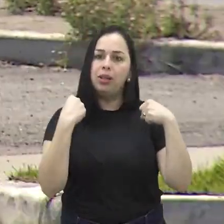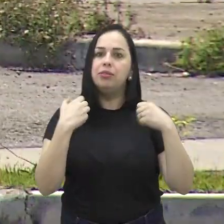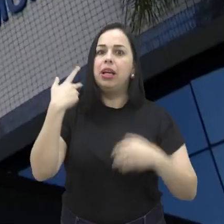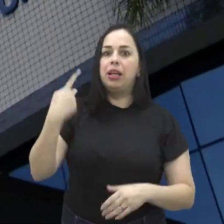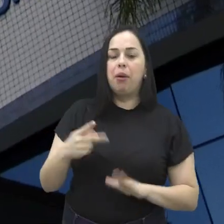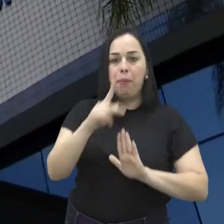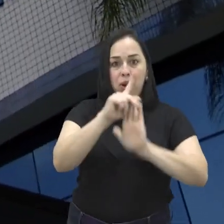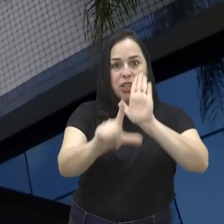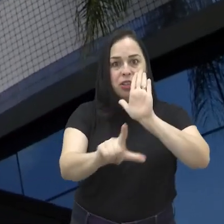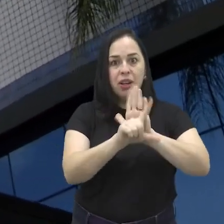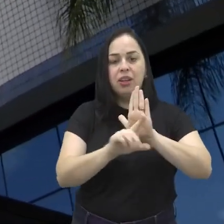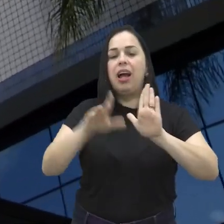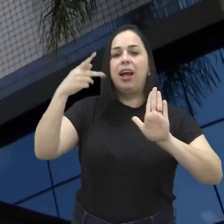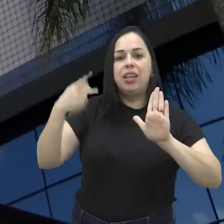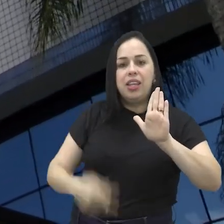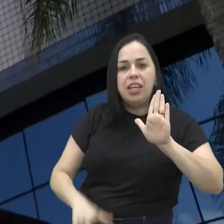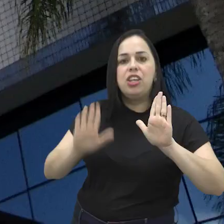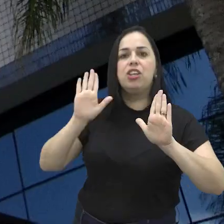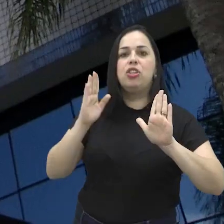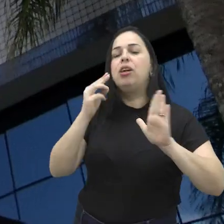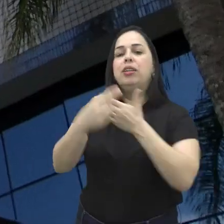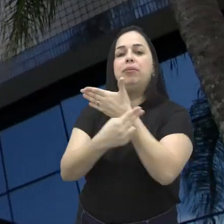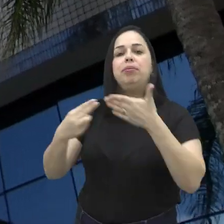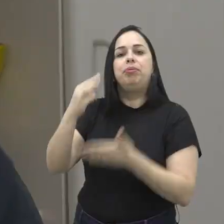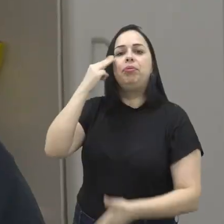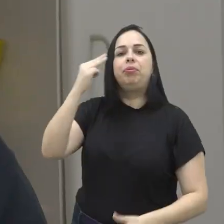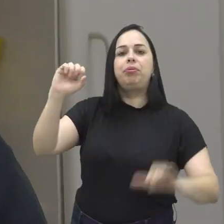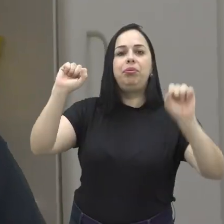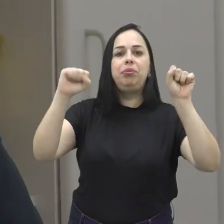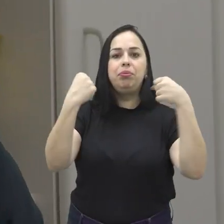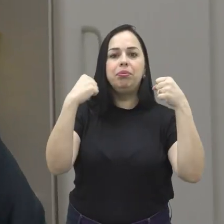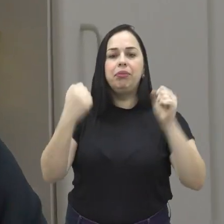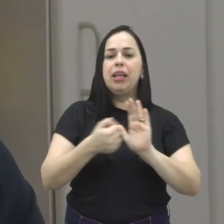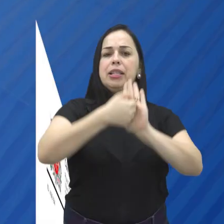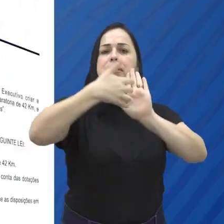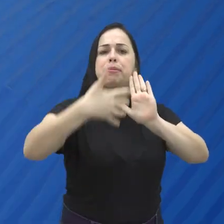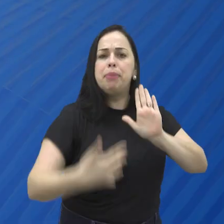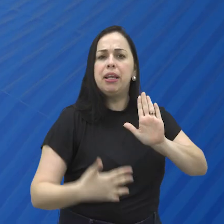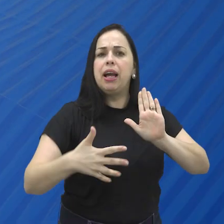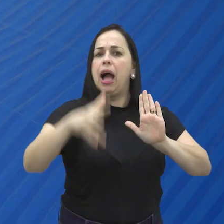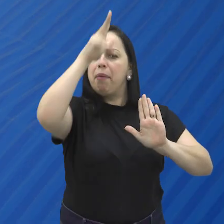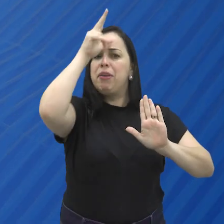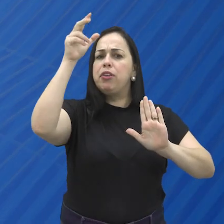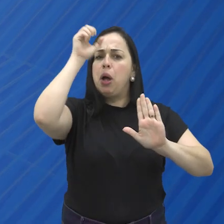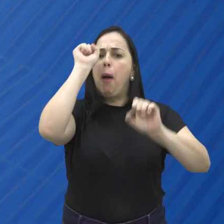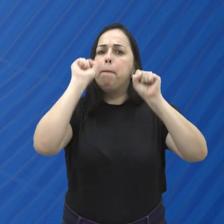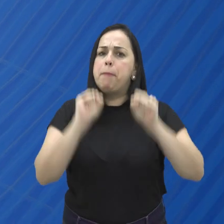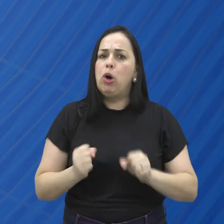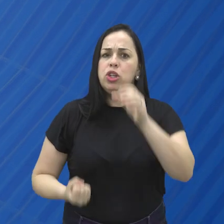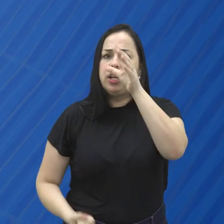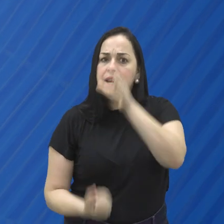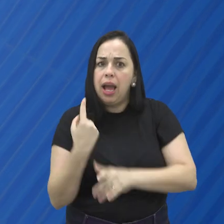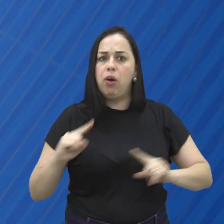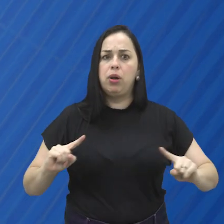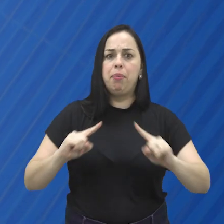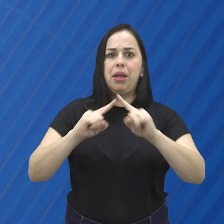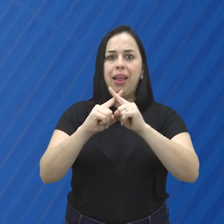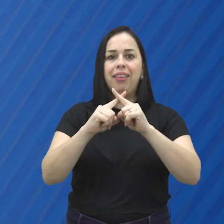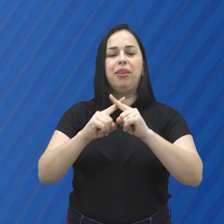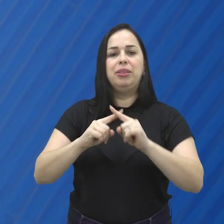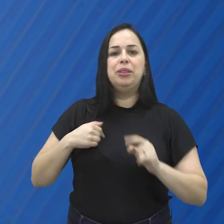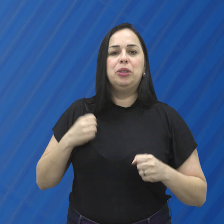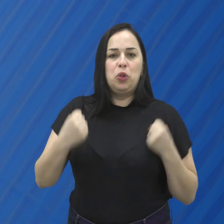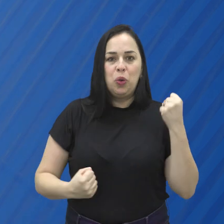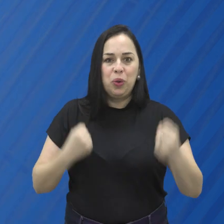esporte na cidade. Um projeto aprovado na Câmara, de autoria do vereador Marcão da Academia, autorizou o município a criar uma maratona